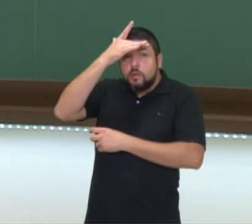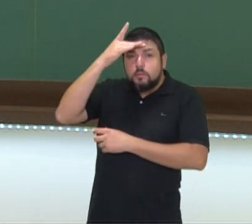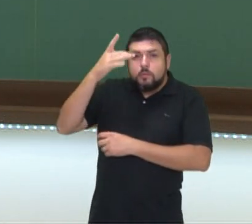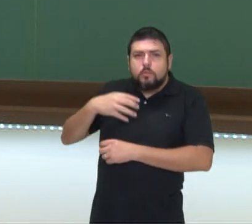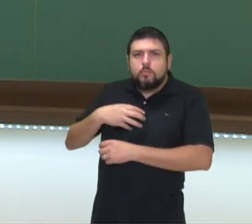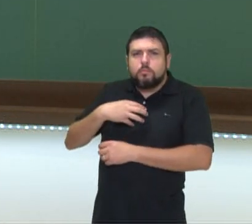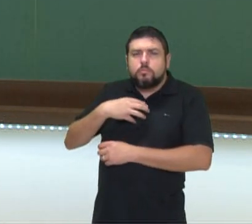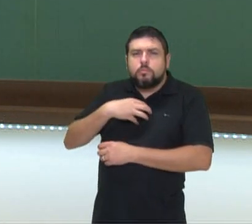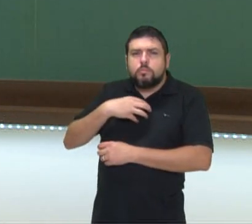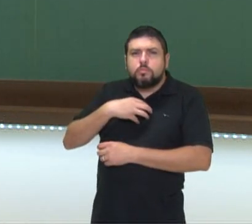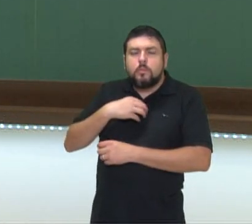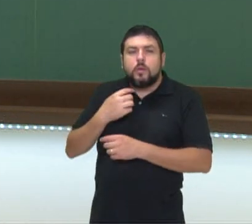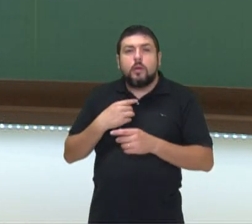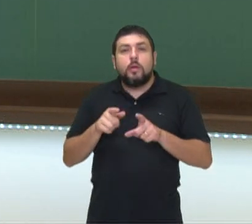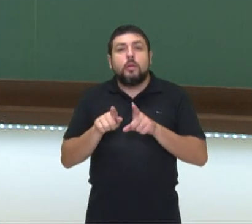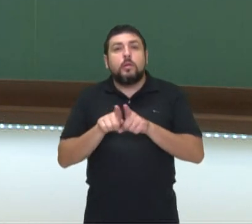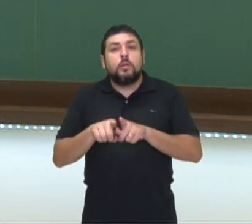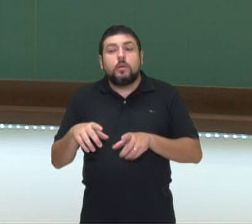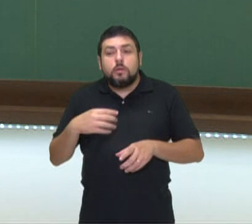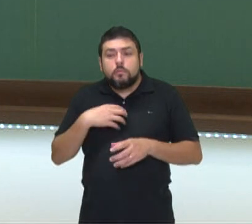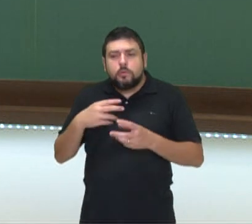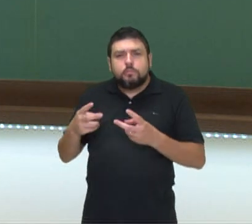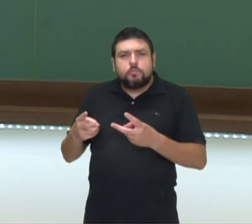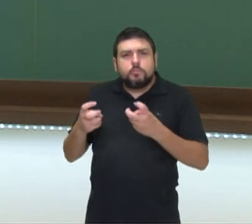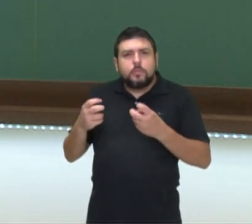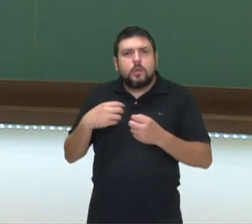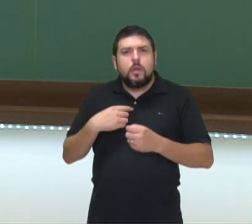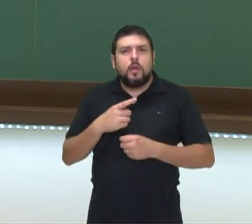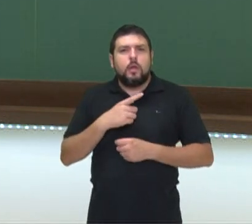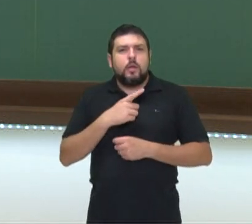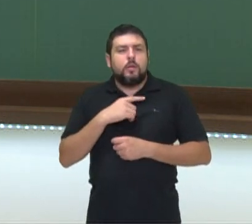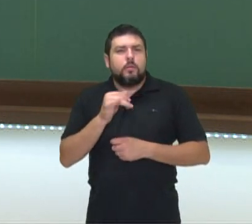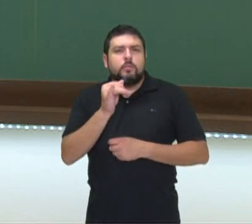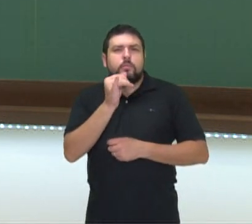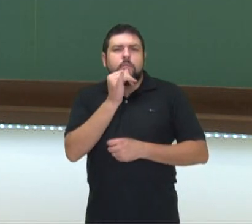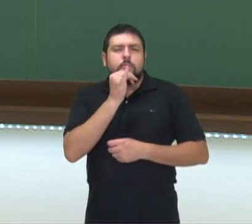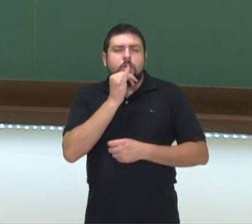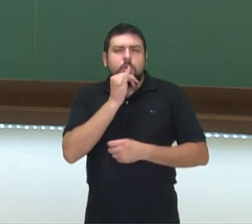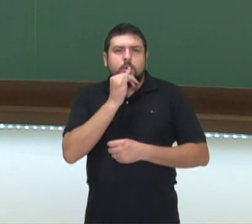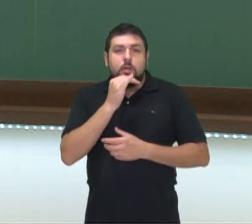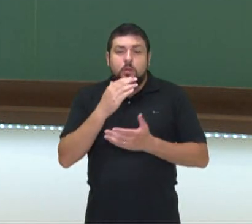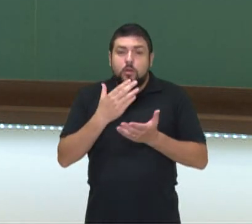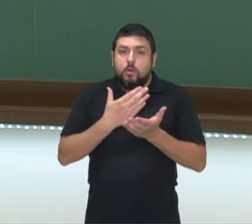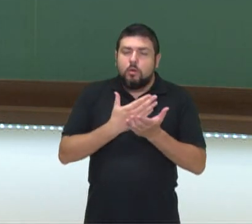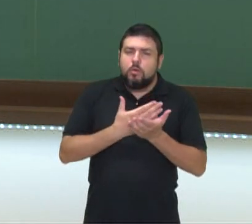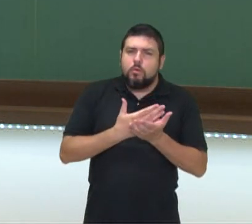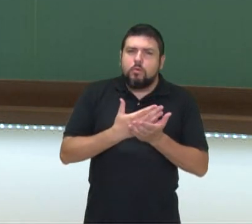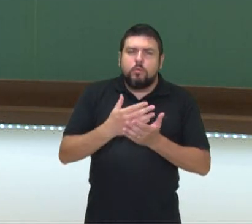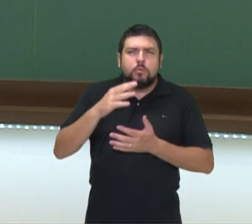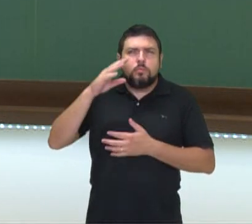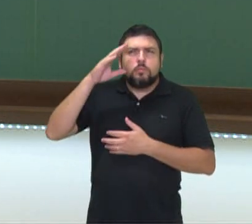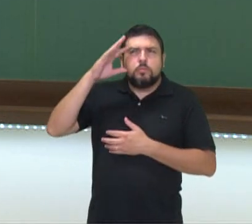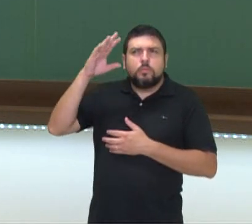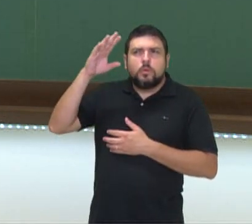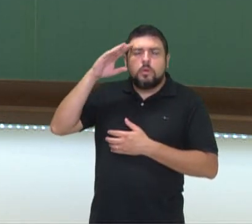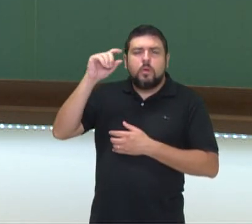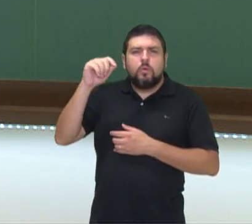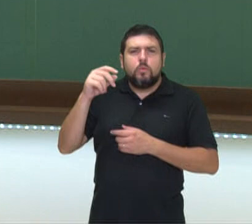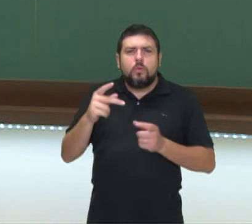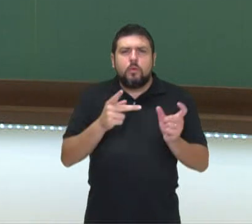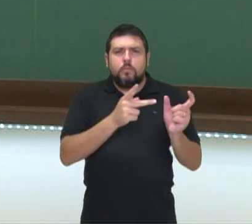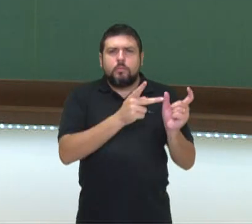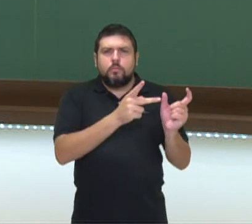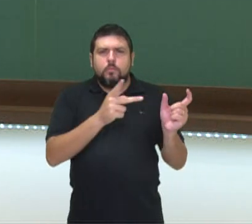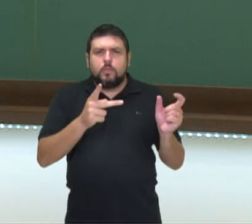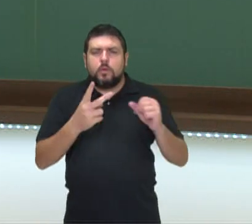também das suas possíveis ações, nós temos dois exemplos para começarmos a recapitular o que é predicado verbal e